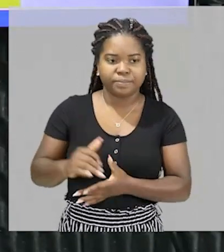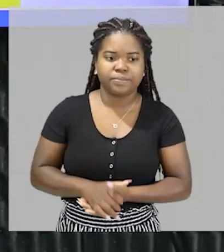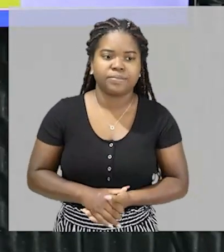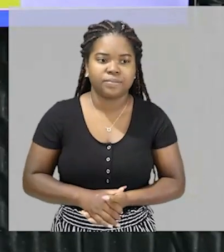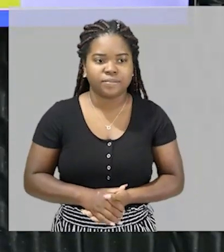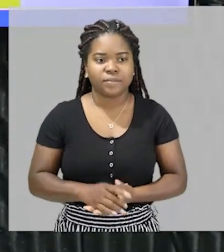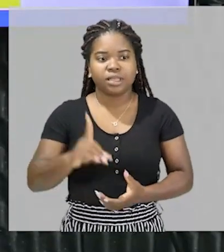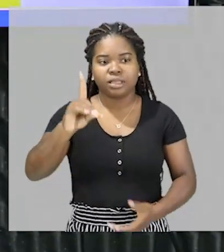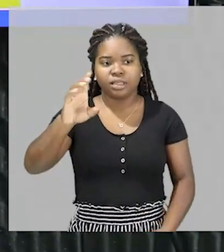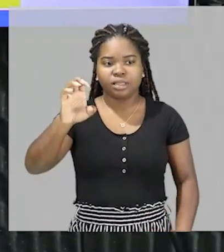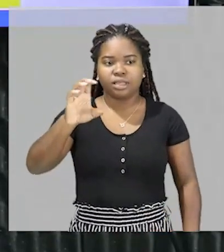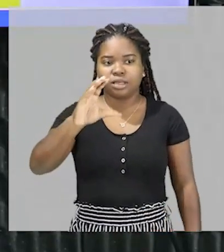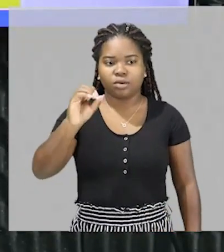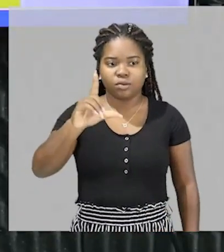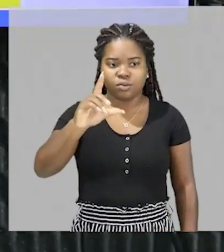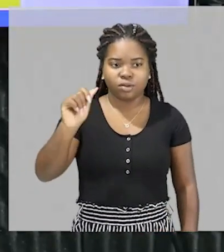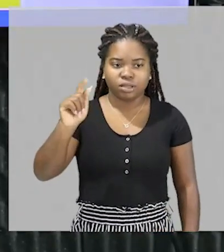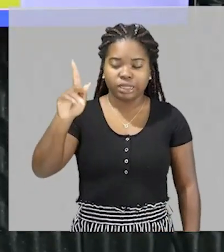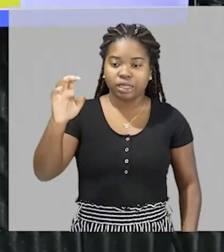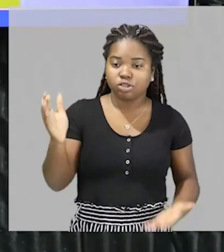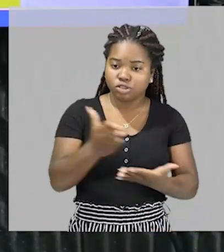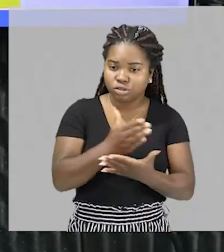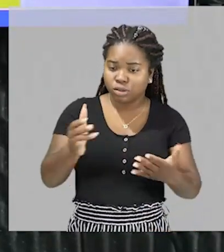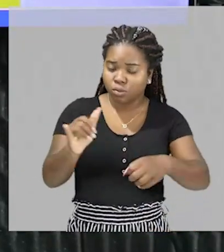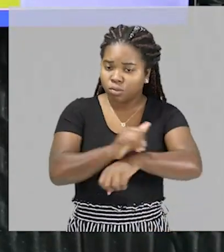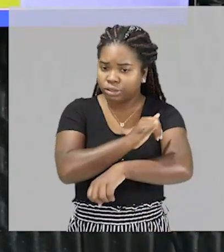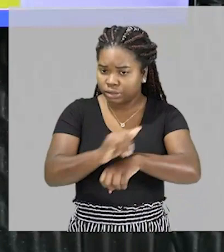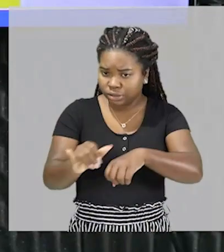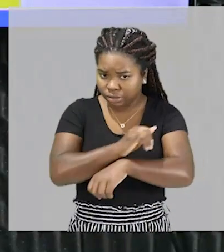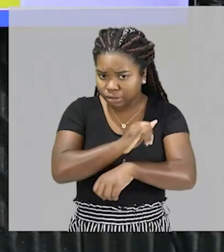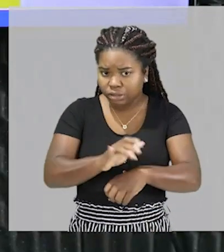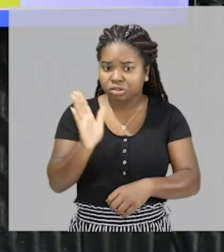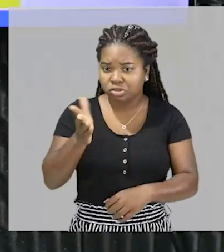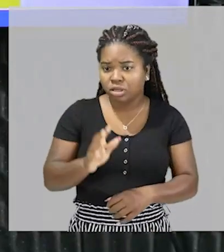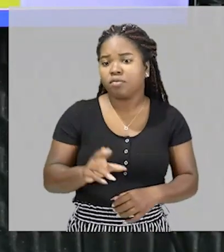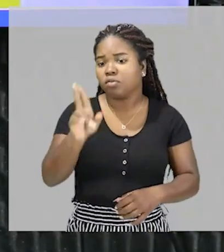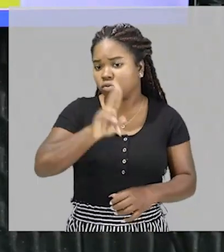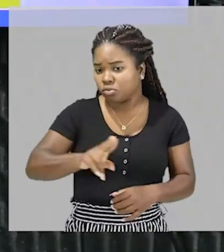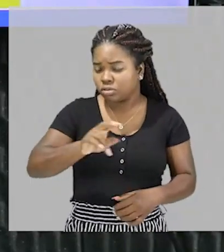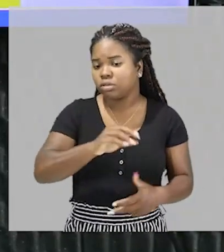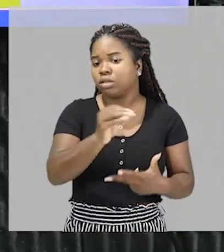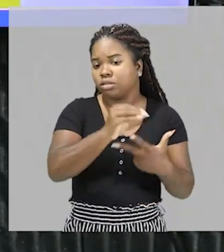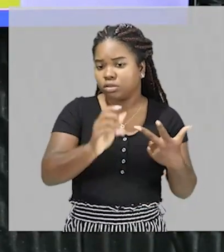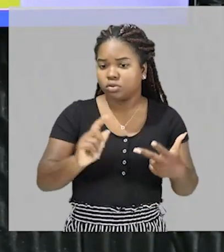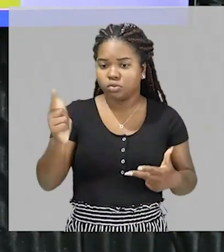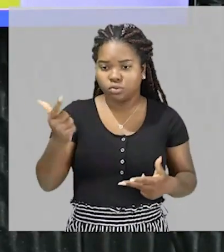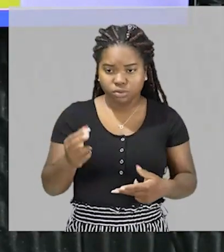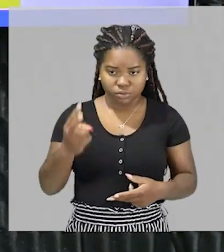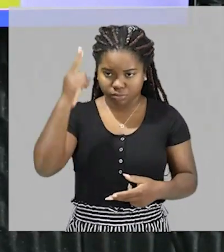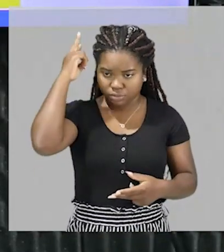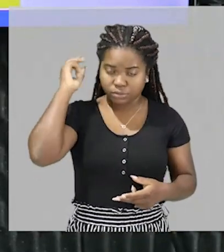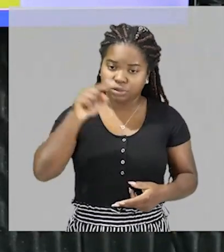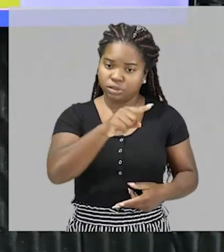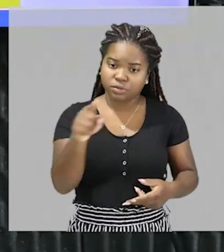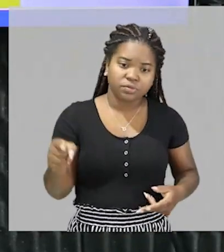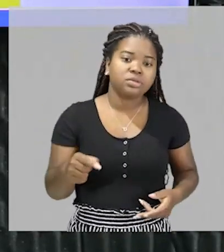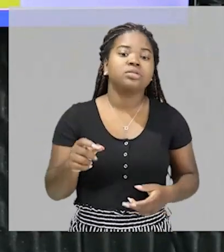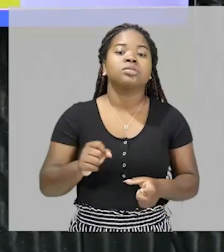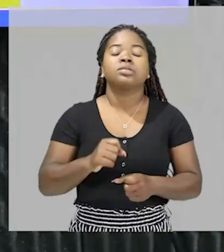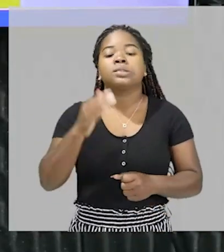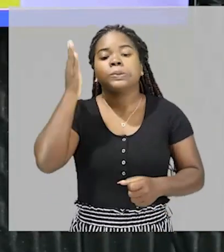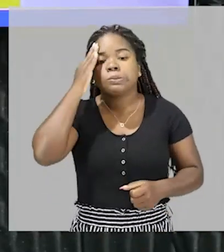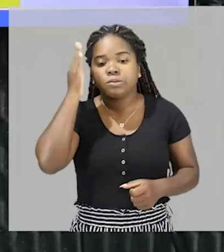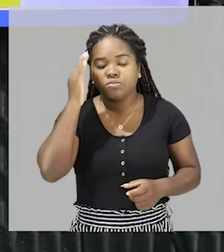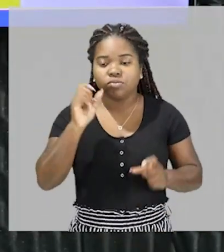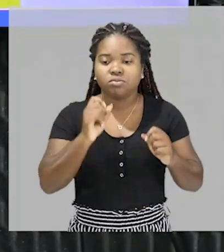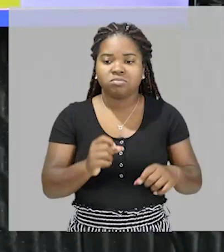Eu estou colocando algumas técnicas que já foram trabalhadas no Enem e em outros vestibulares para que a gente possa entender que